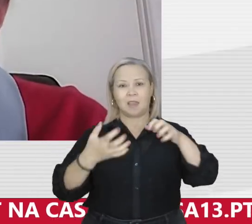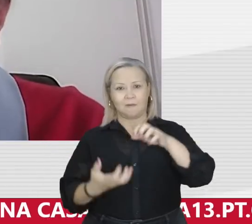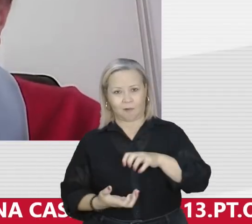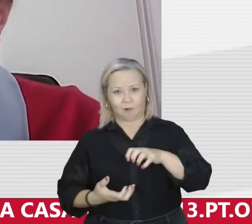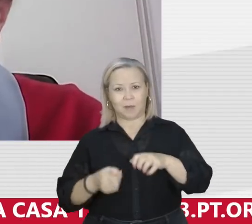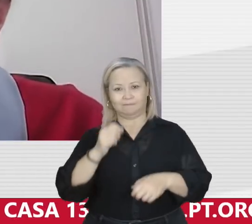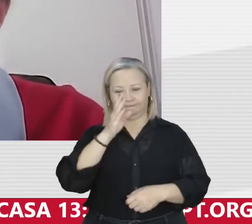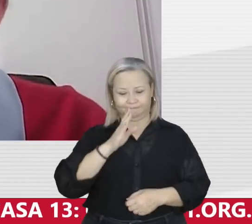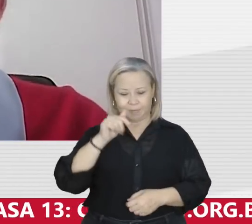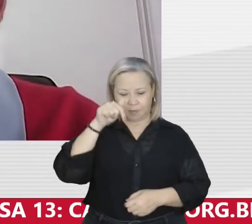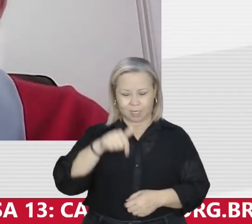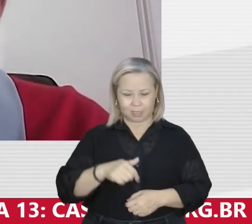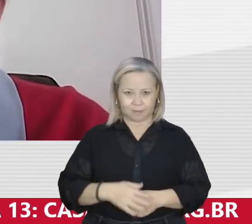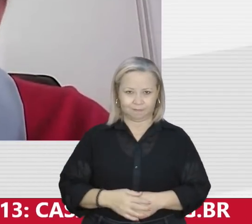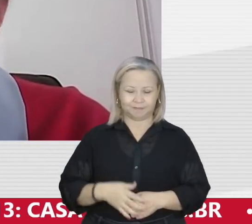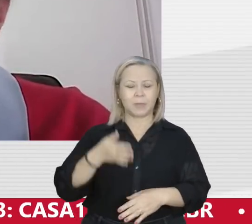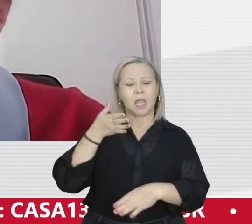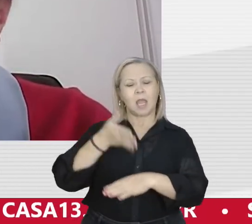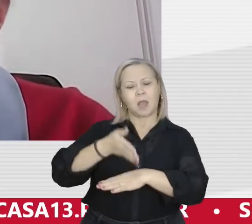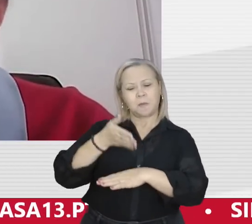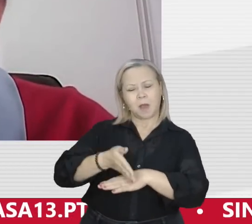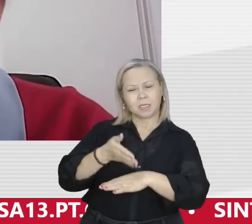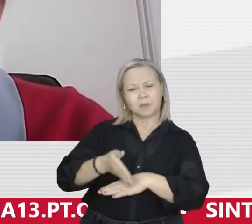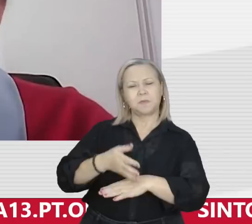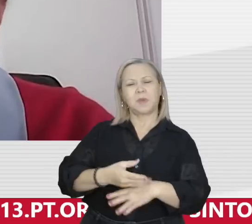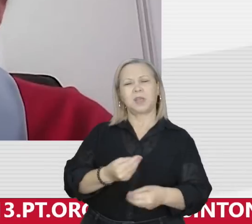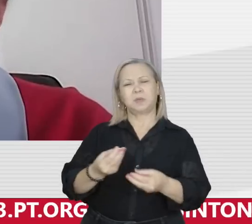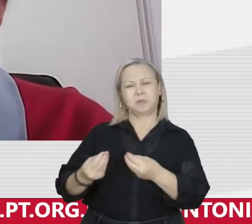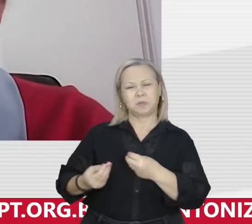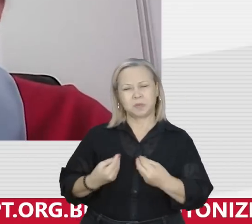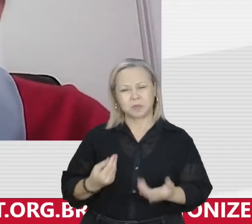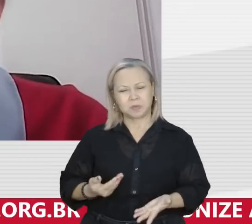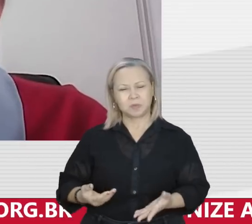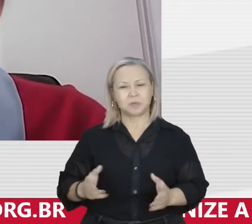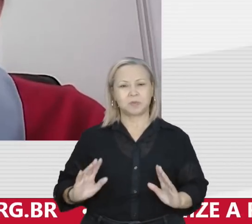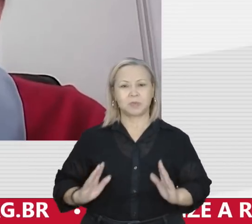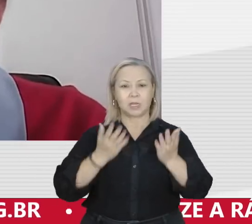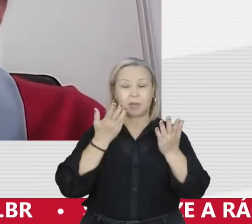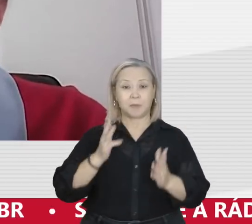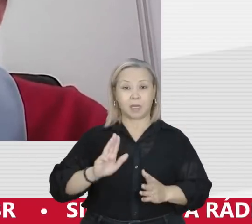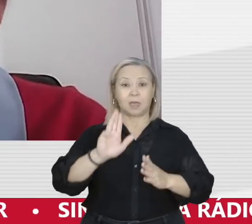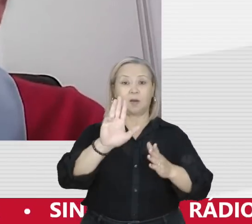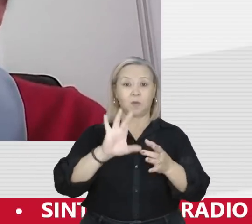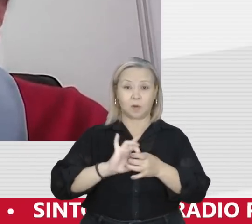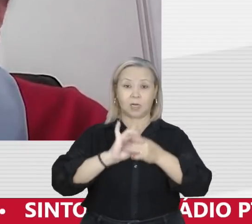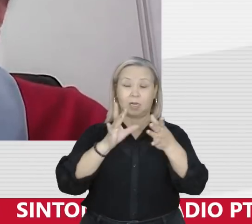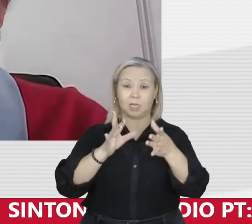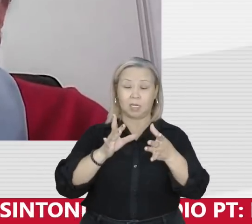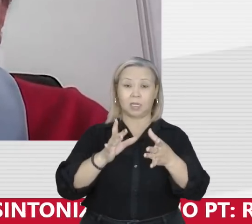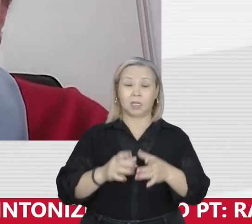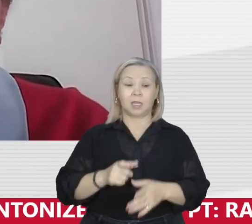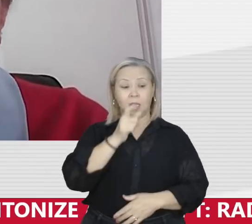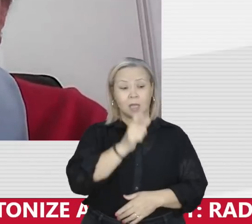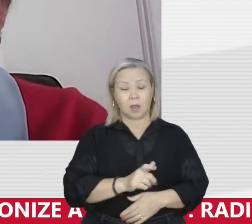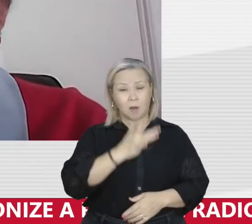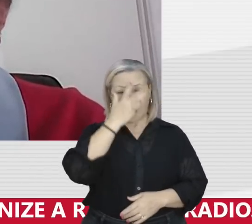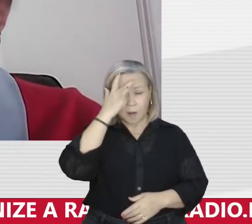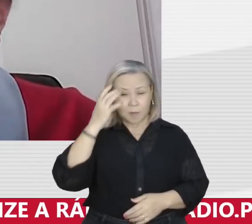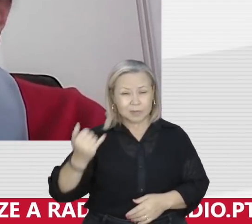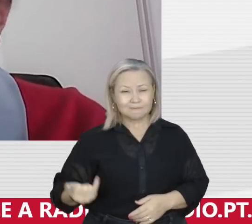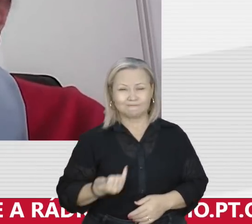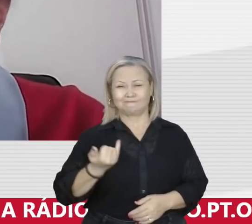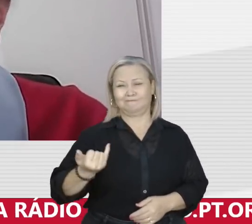Então, eu participei muito fortemente da campanha Lula Livre, acho que o Lula é uma figura essencial nesse momento da